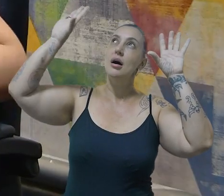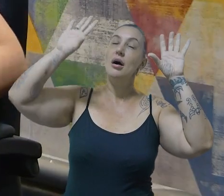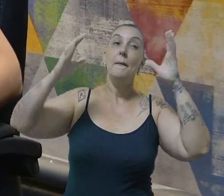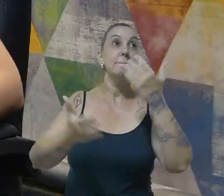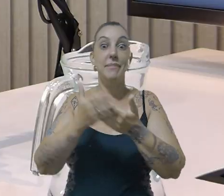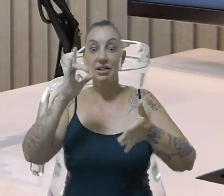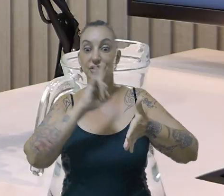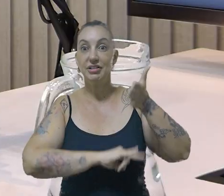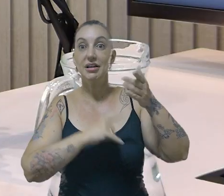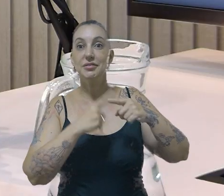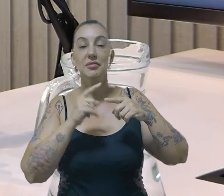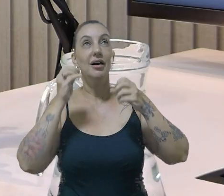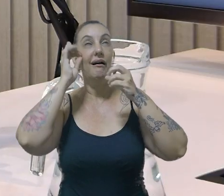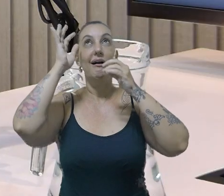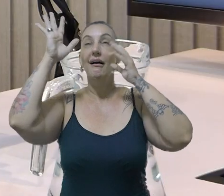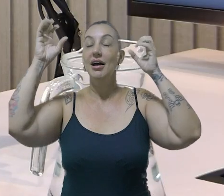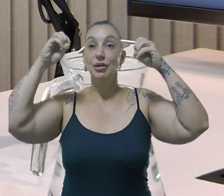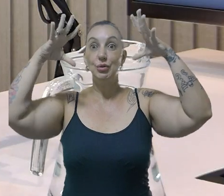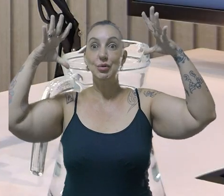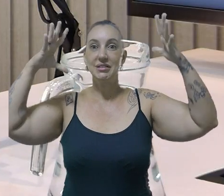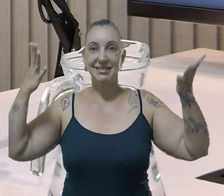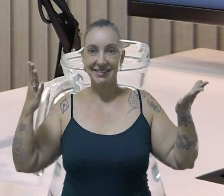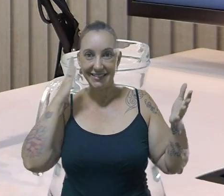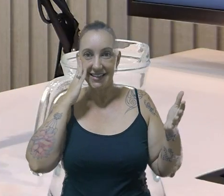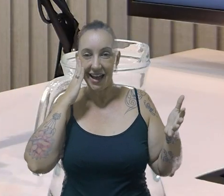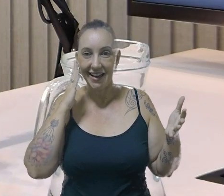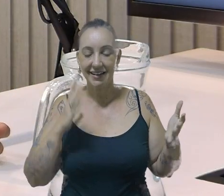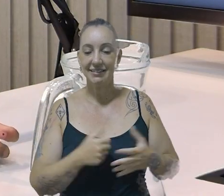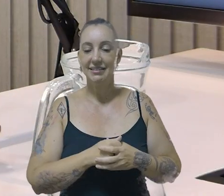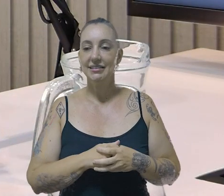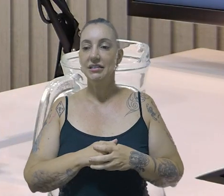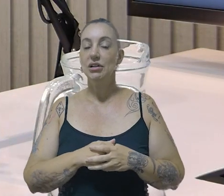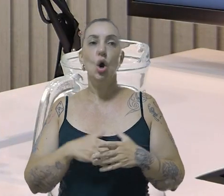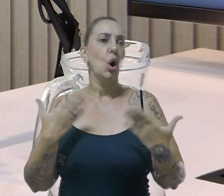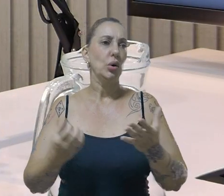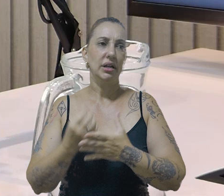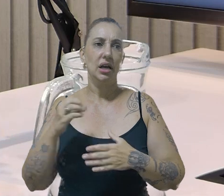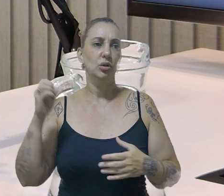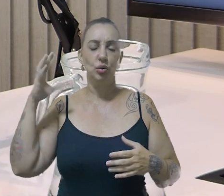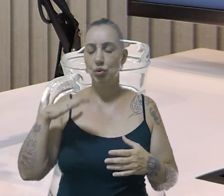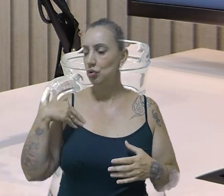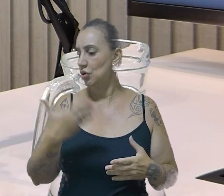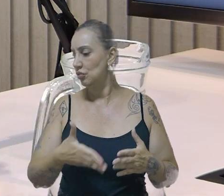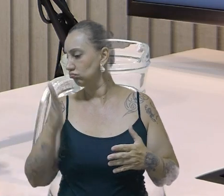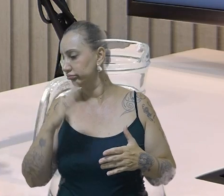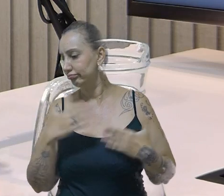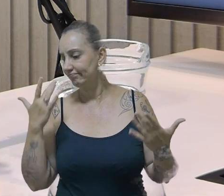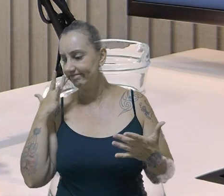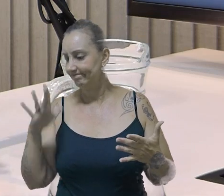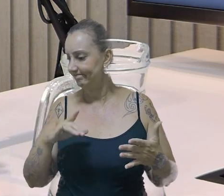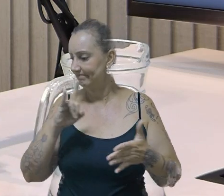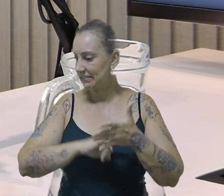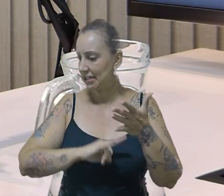o texto porque eu tava criando a luz sabe uma coisa meio assim eh ou criando a luz ou eu vou realmente viajo no texto e